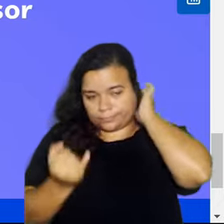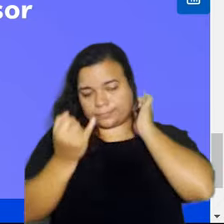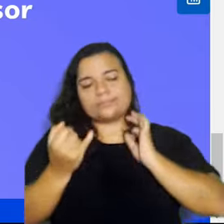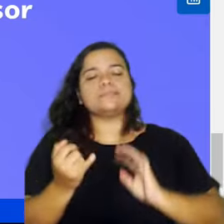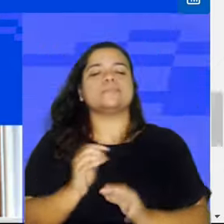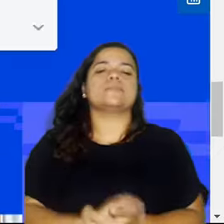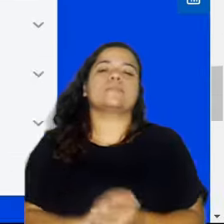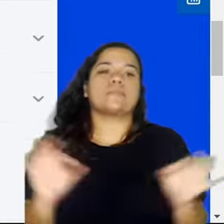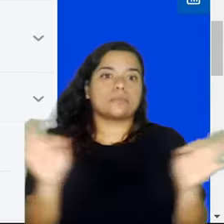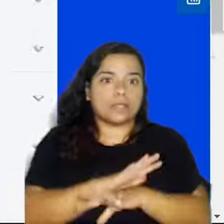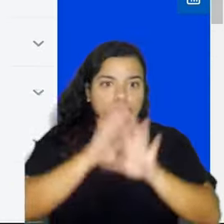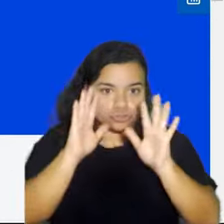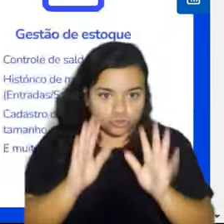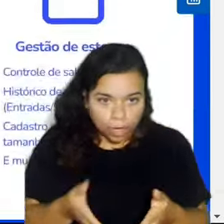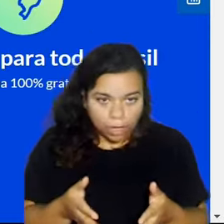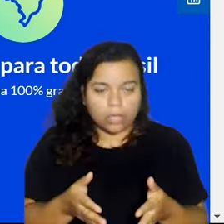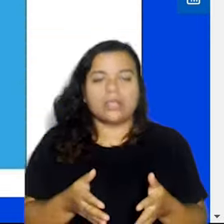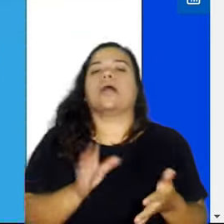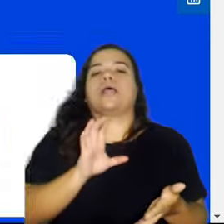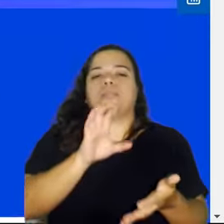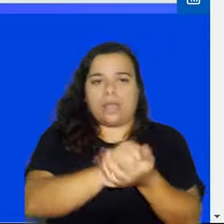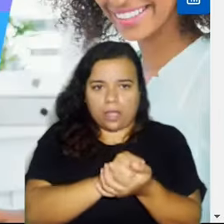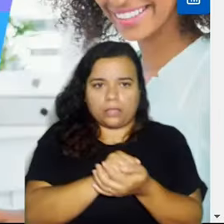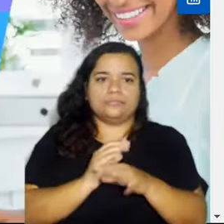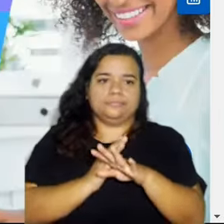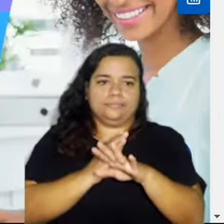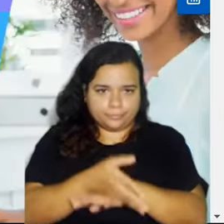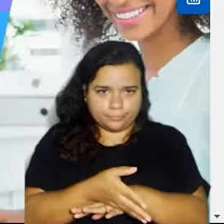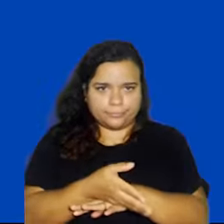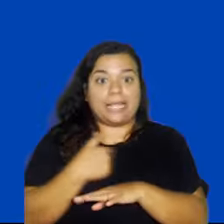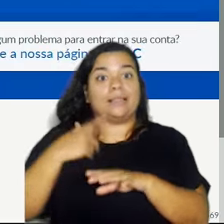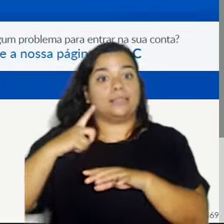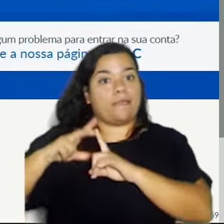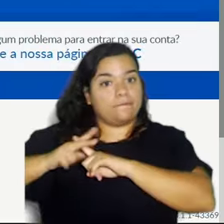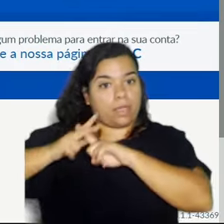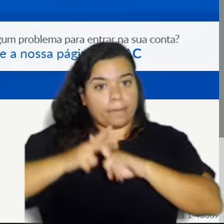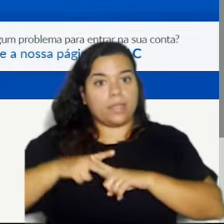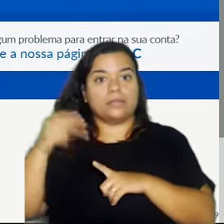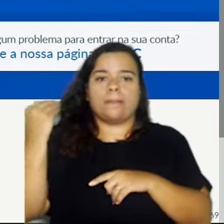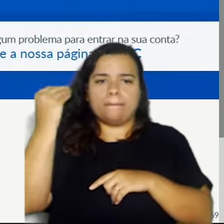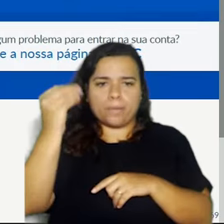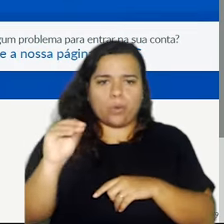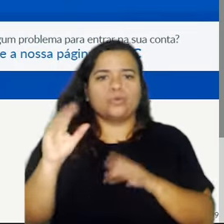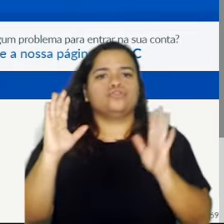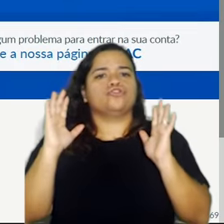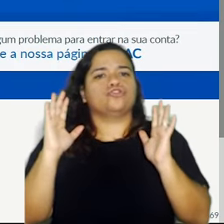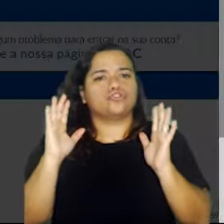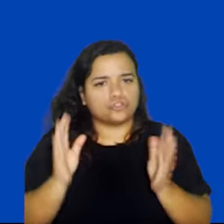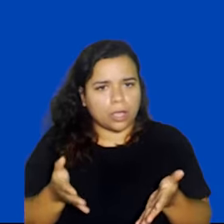Tá feito isso esse cad de primeiro acesso eu vou aqui na ferramenta já tenho o